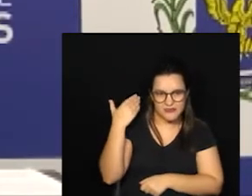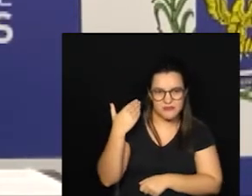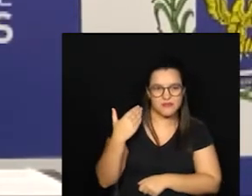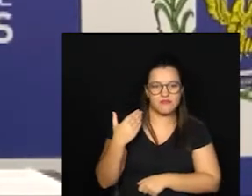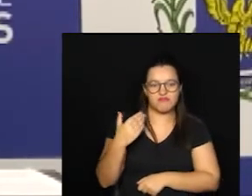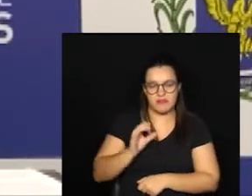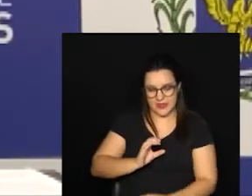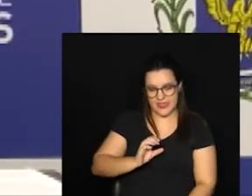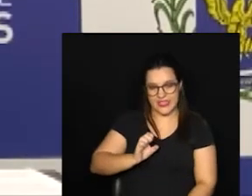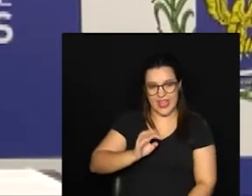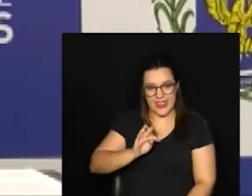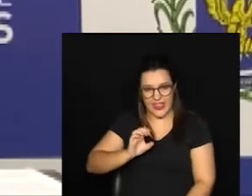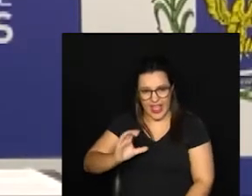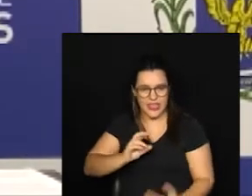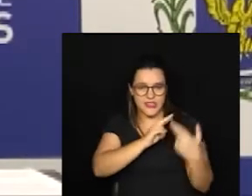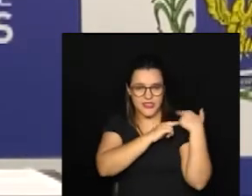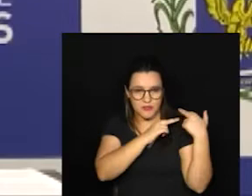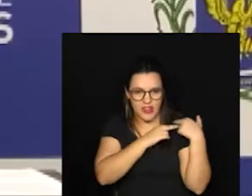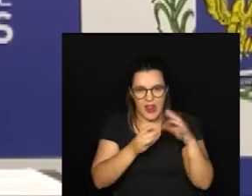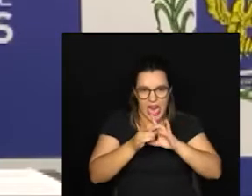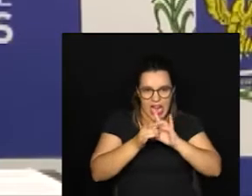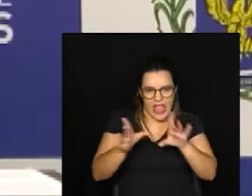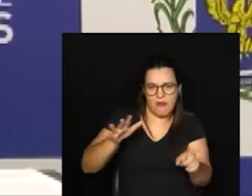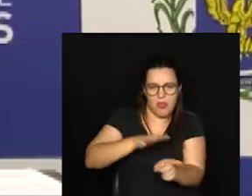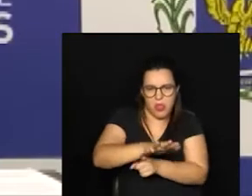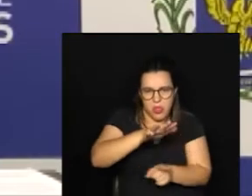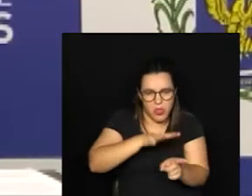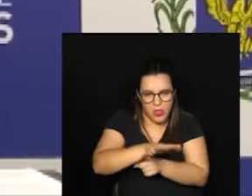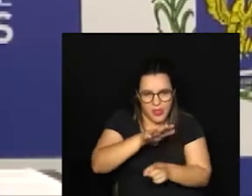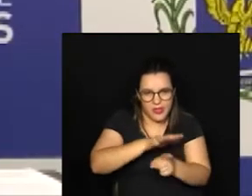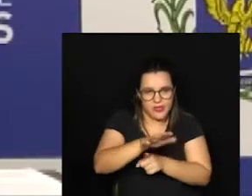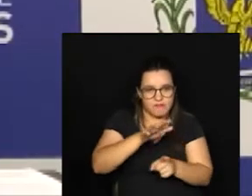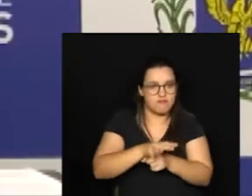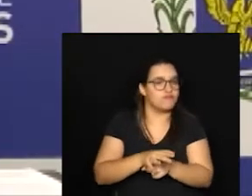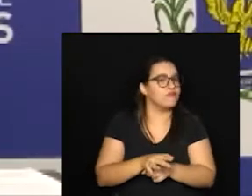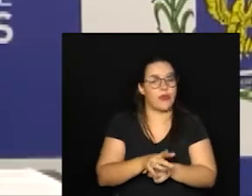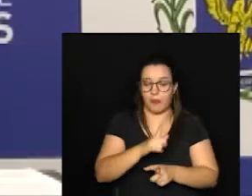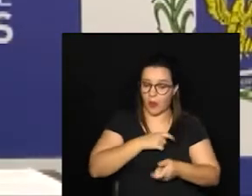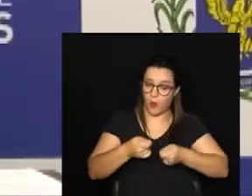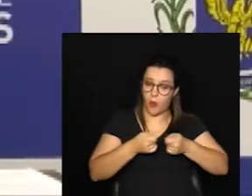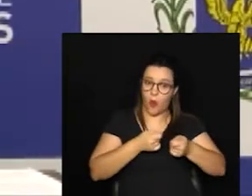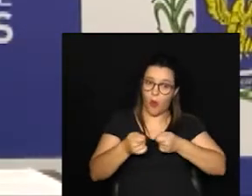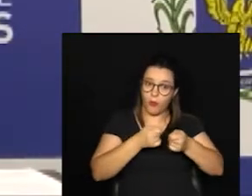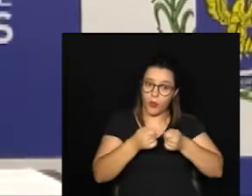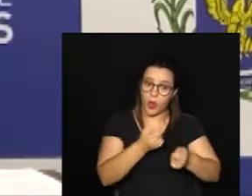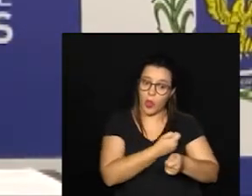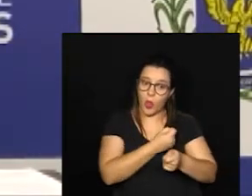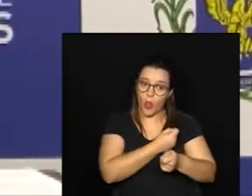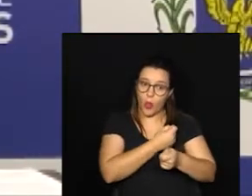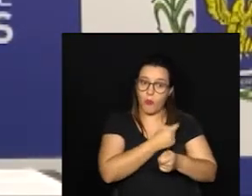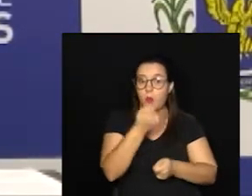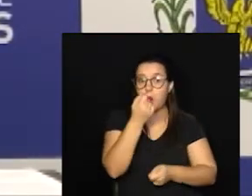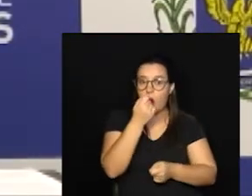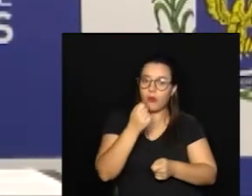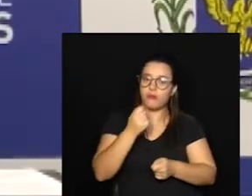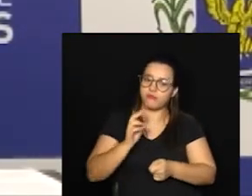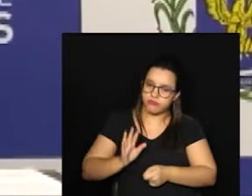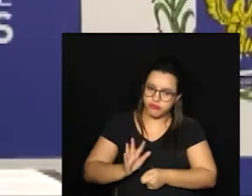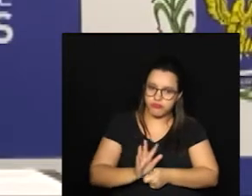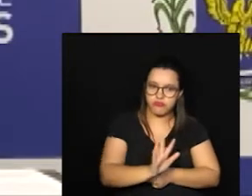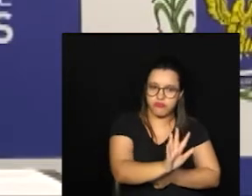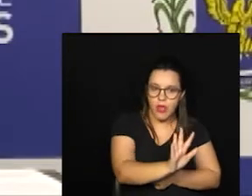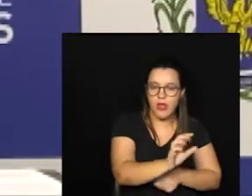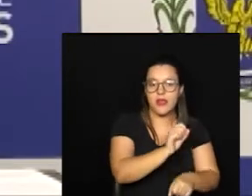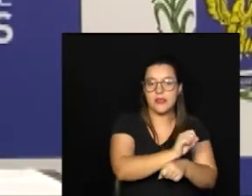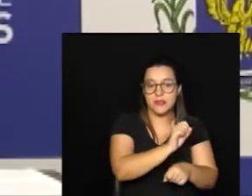coisa liberada de entrada, vai ter um fluxo lá, entra um número de pessoas, espera aquele